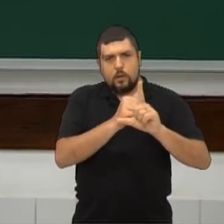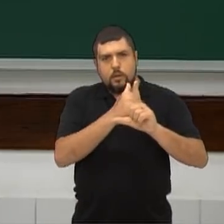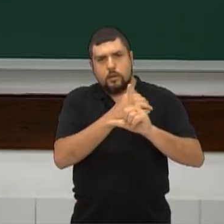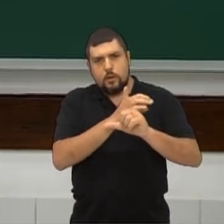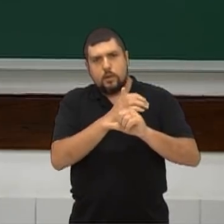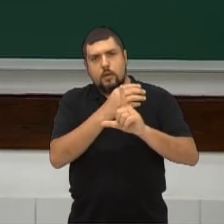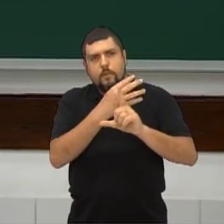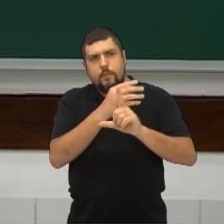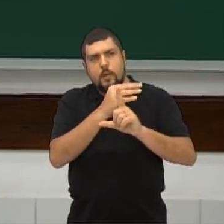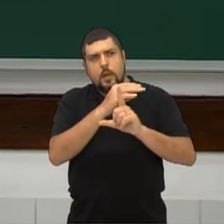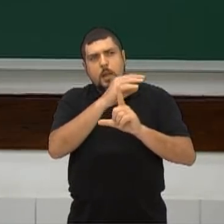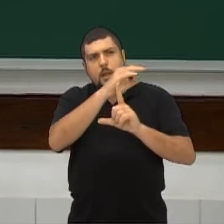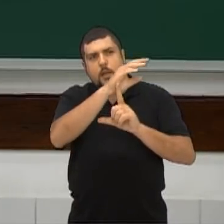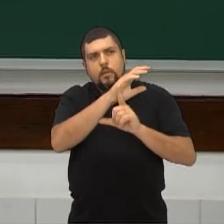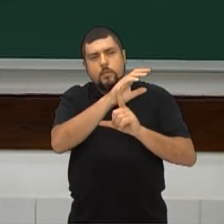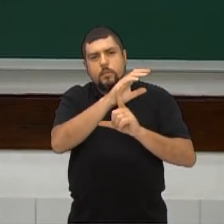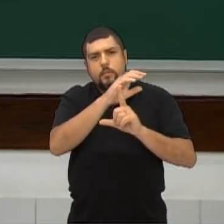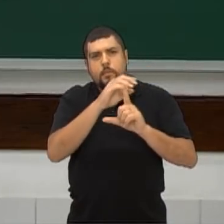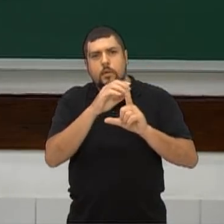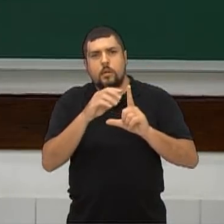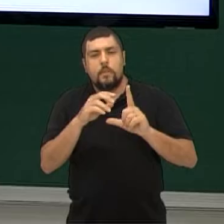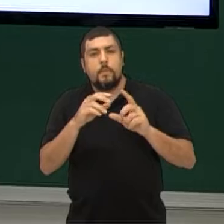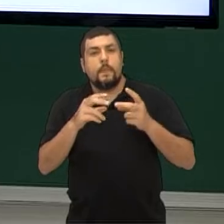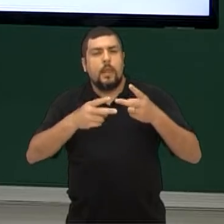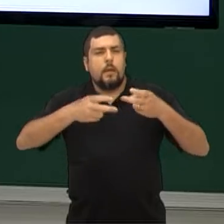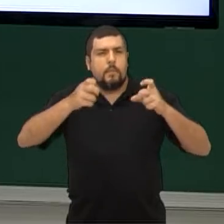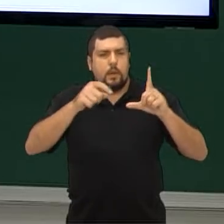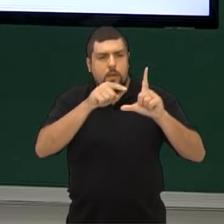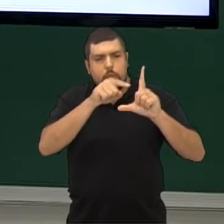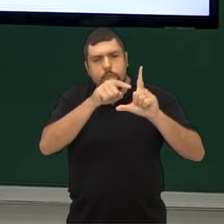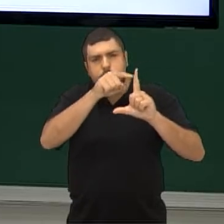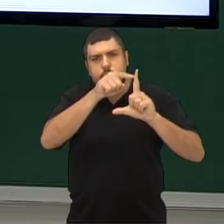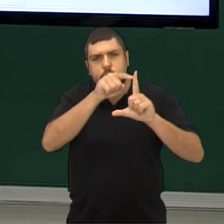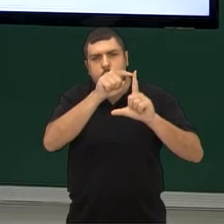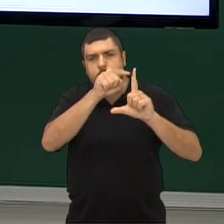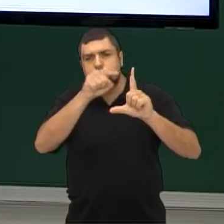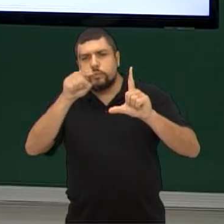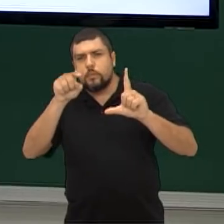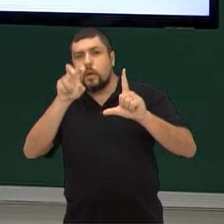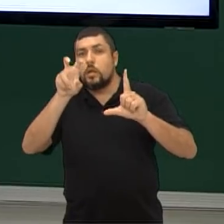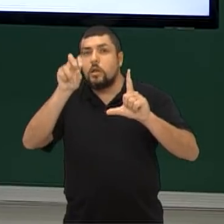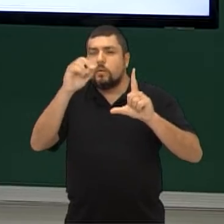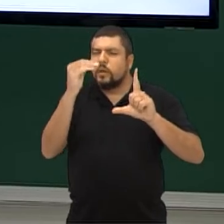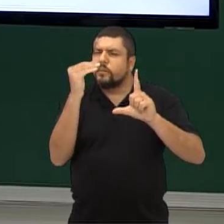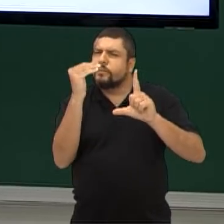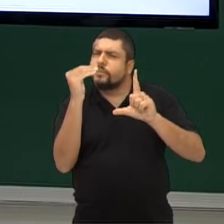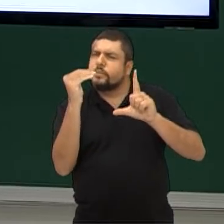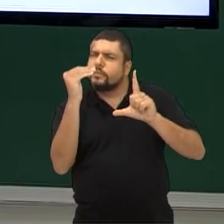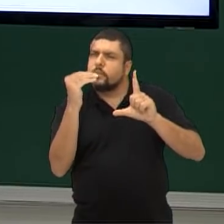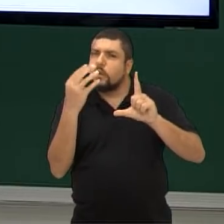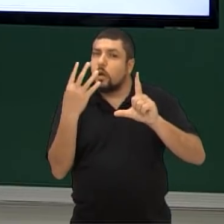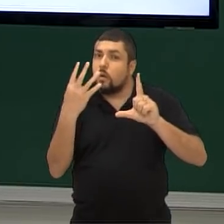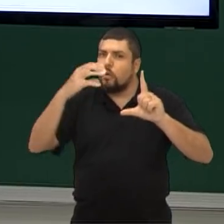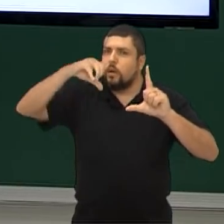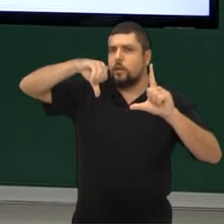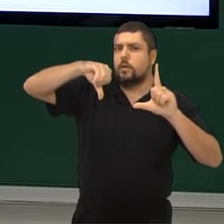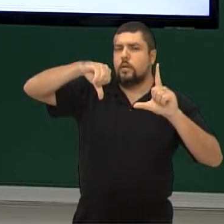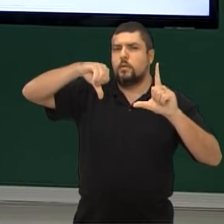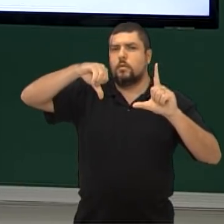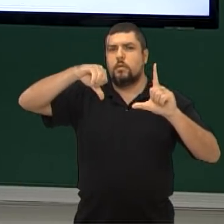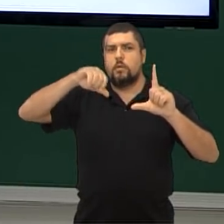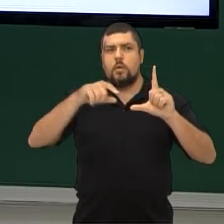o 49. Percebam, ele está muito próximo dos 50. Ao mesmo tempo, o nosso